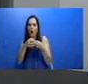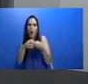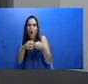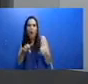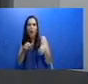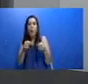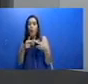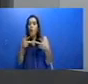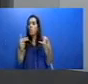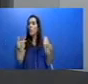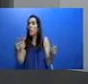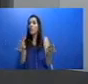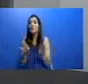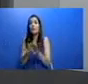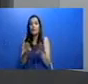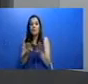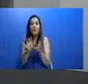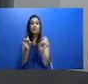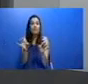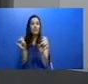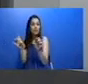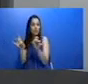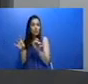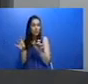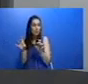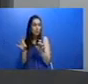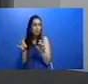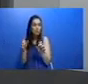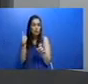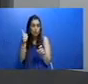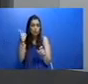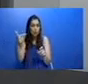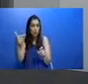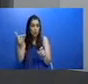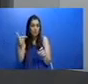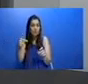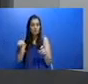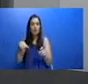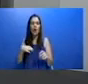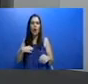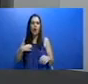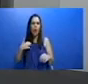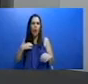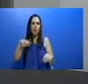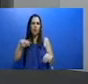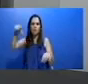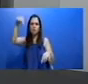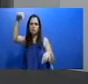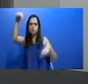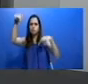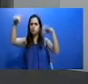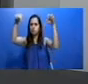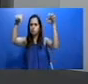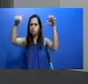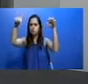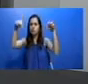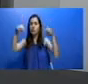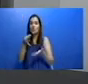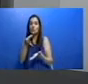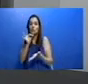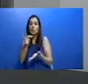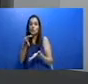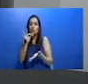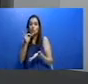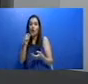produtos também são vendidos às dúzias. Prendedores de roupas, xícaras, pratos, lápis de